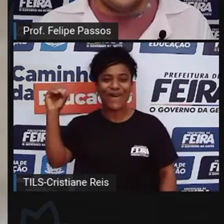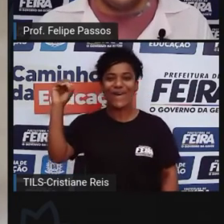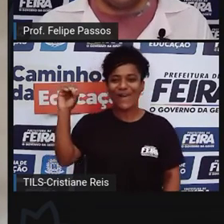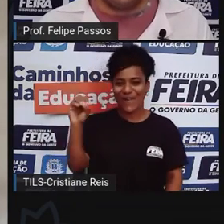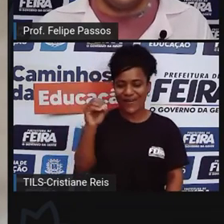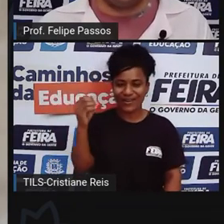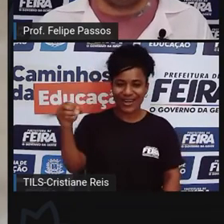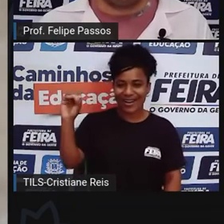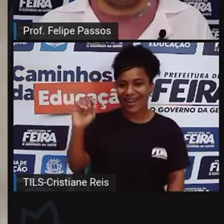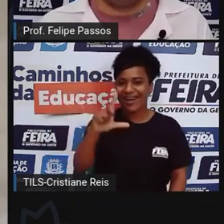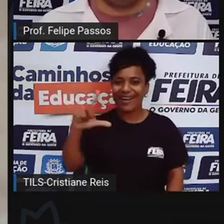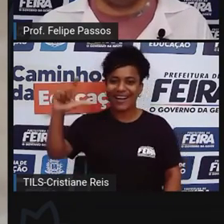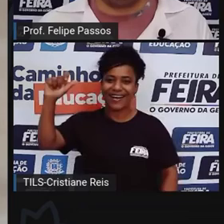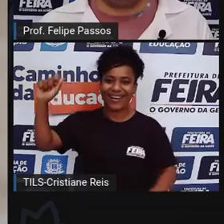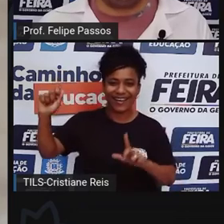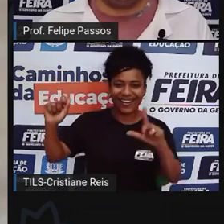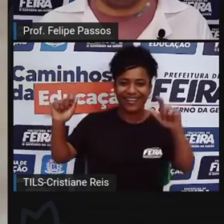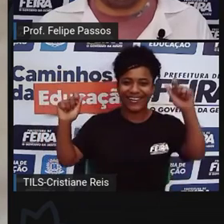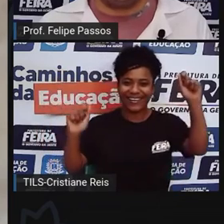sol, lá.